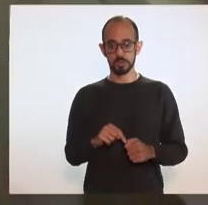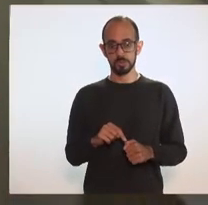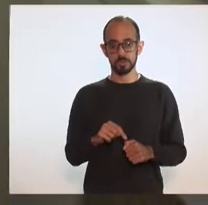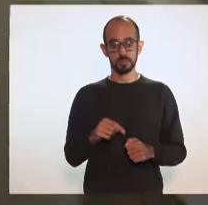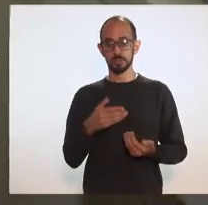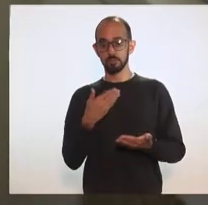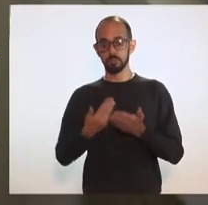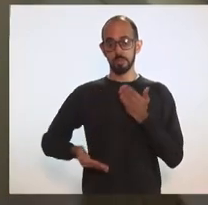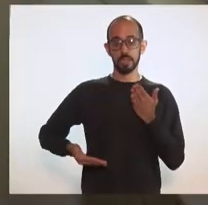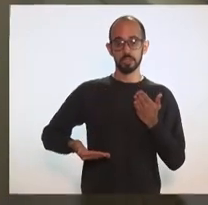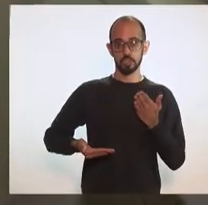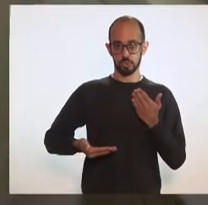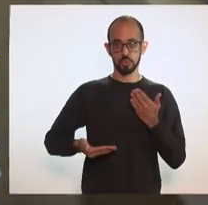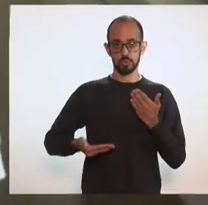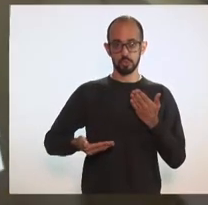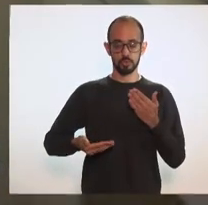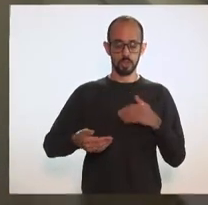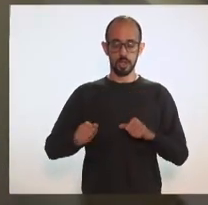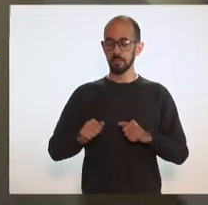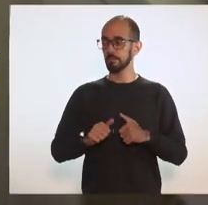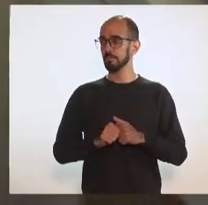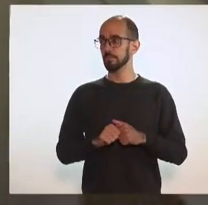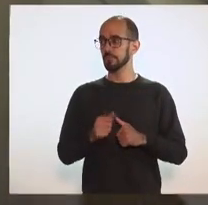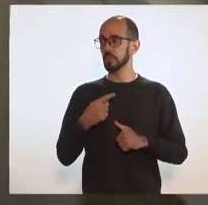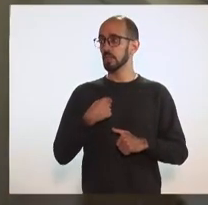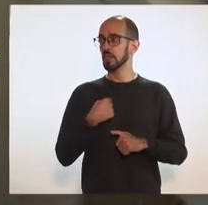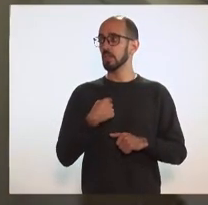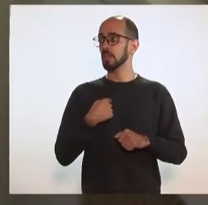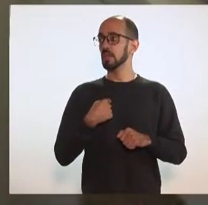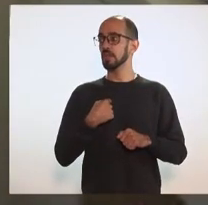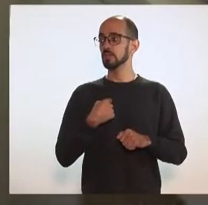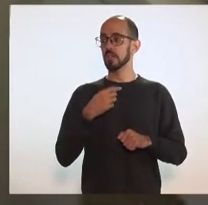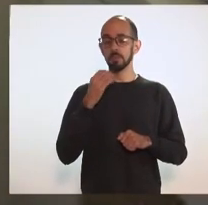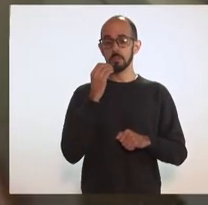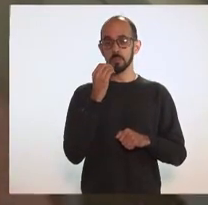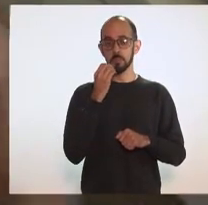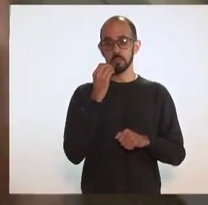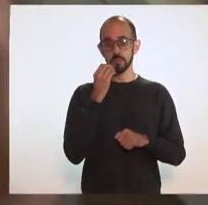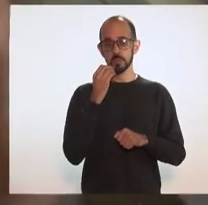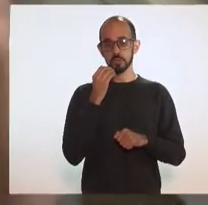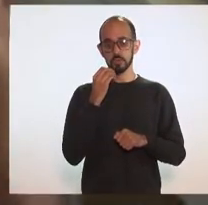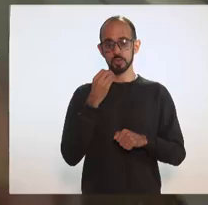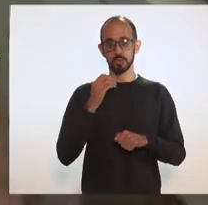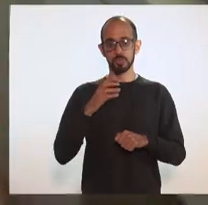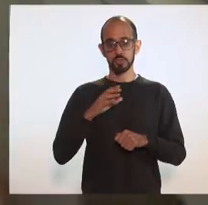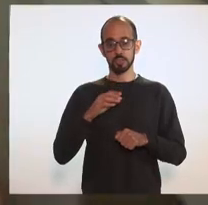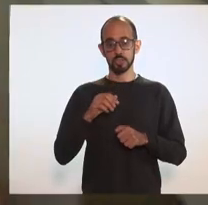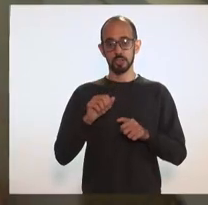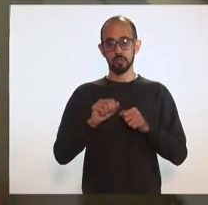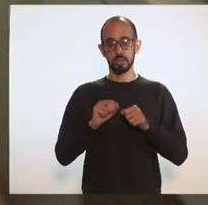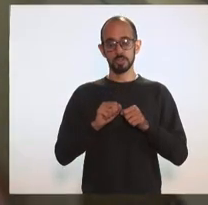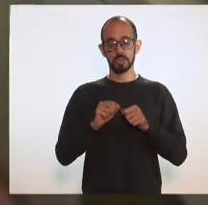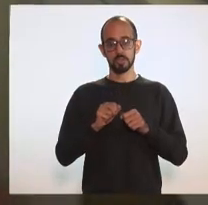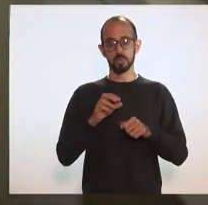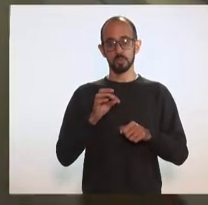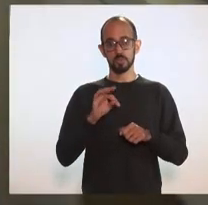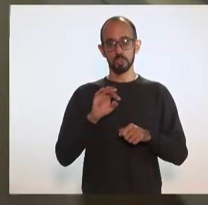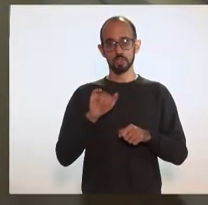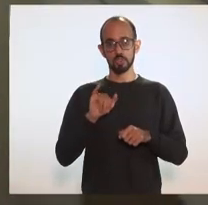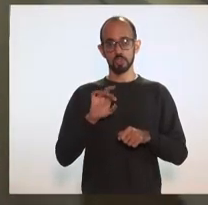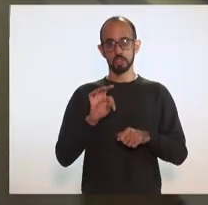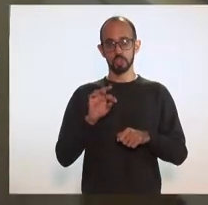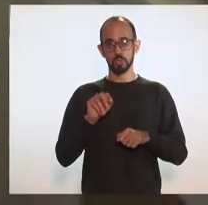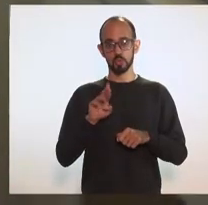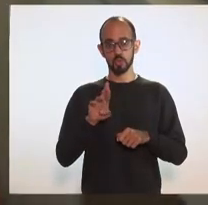perdido eu já estaria emitindo o título e rodando dinheiro há muito tempo ele